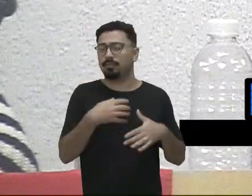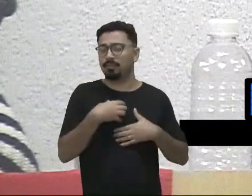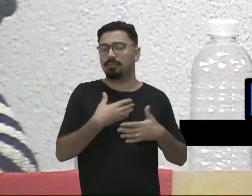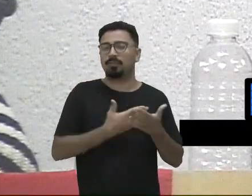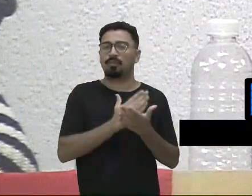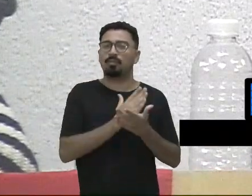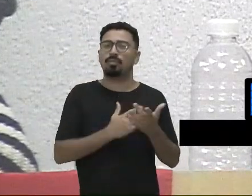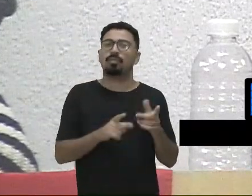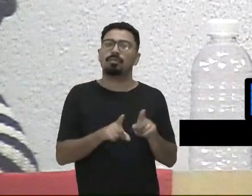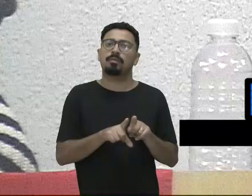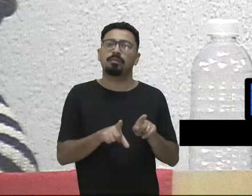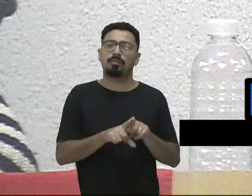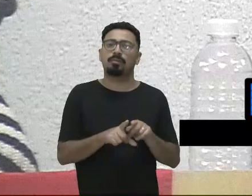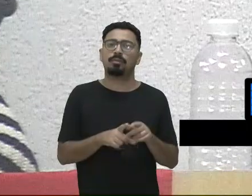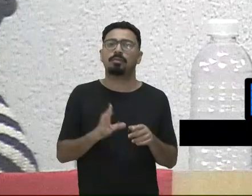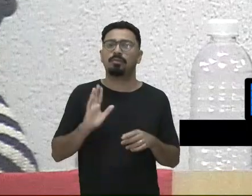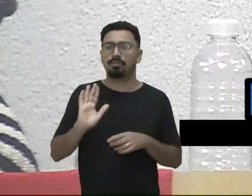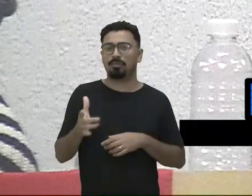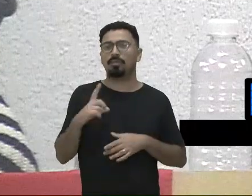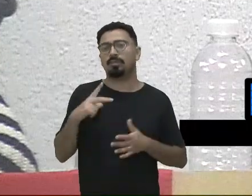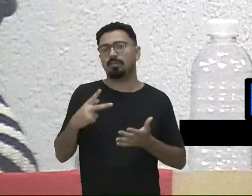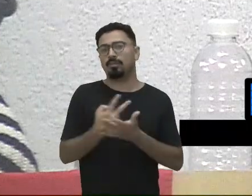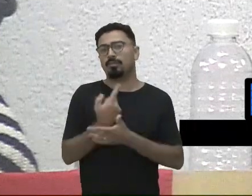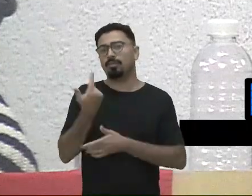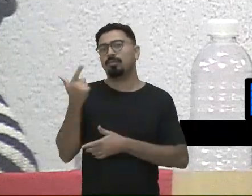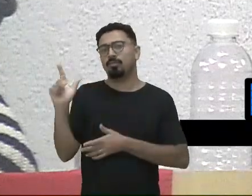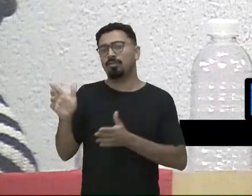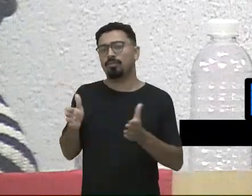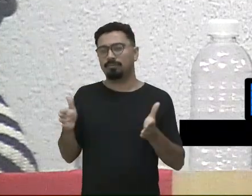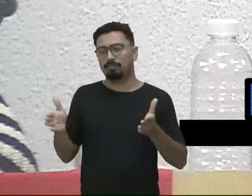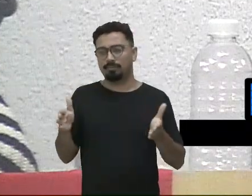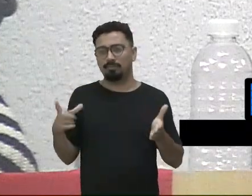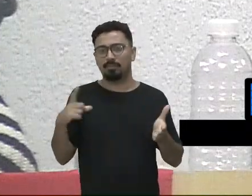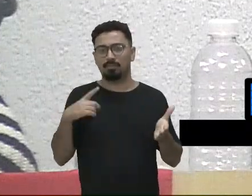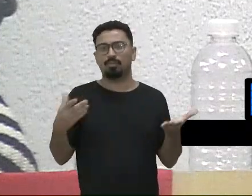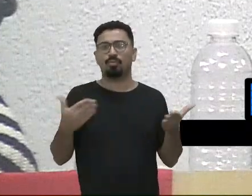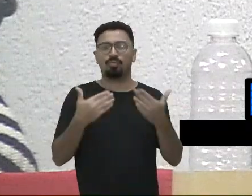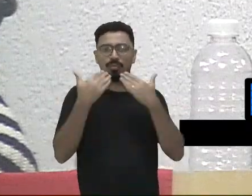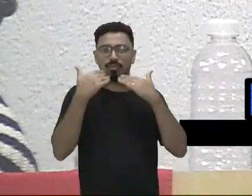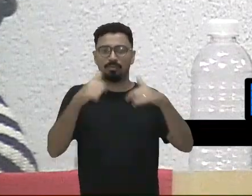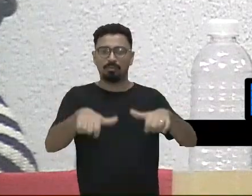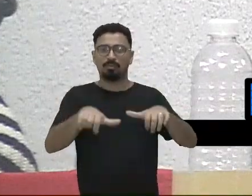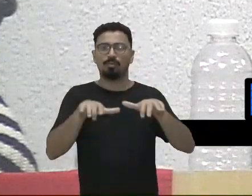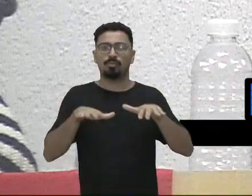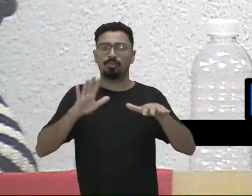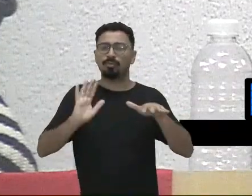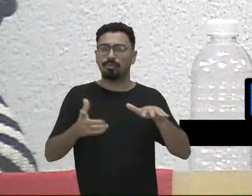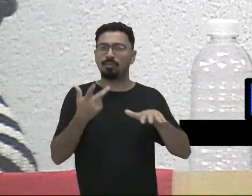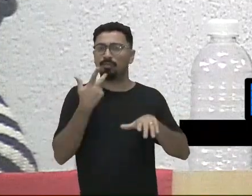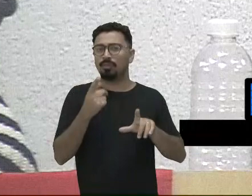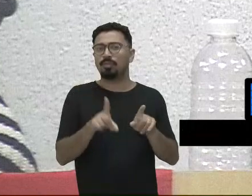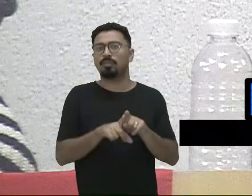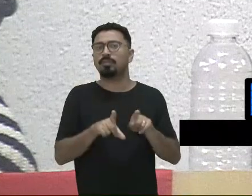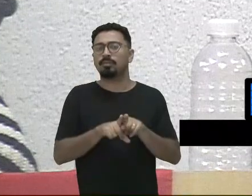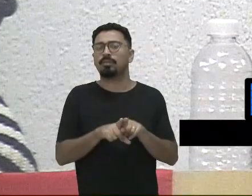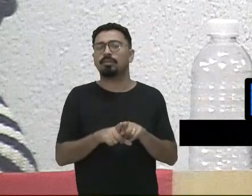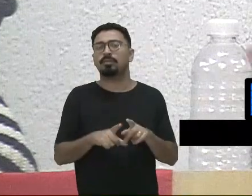bastante, que eu já ouvi em outros momentos, nessa audiência eu ouvi também, e é claro que não